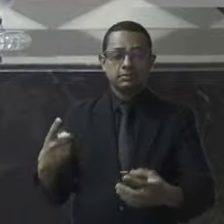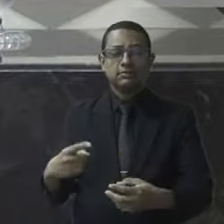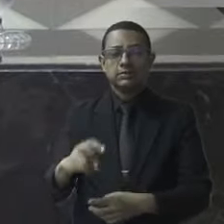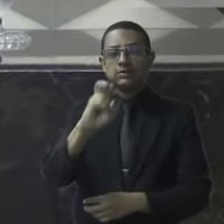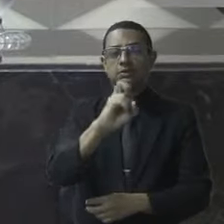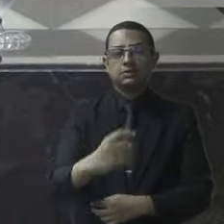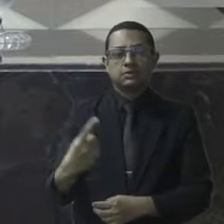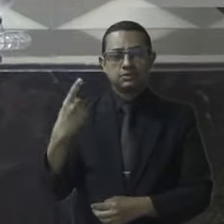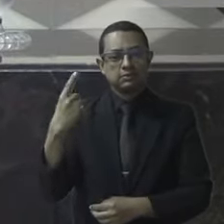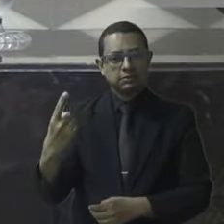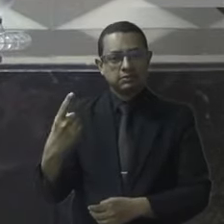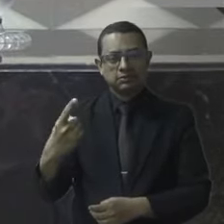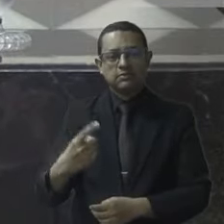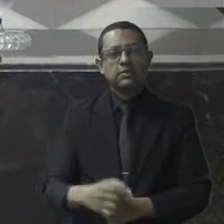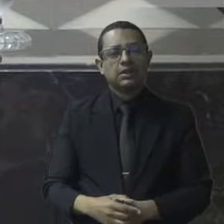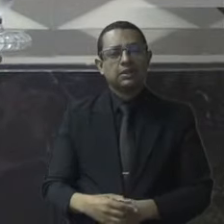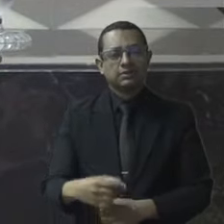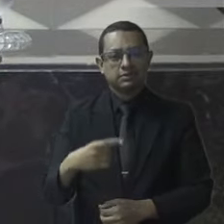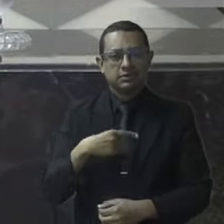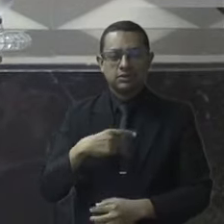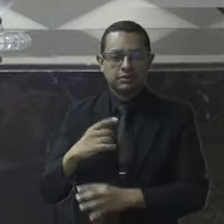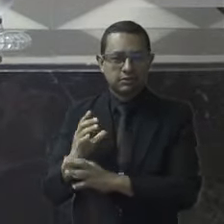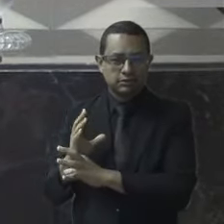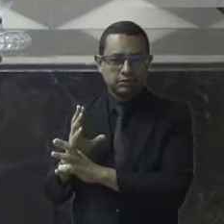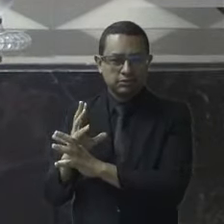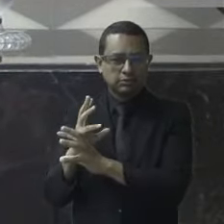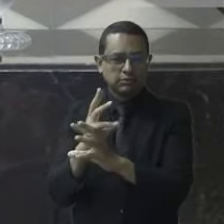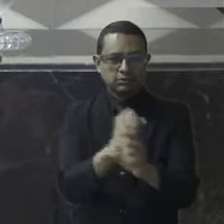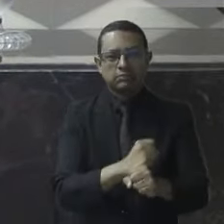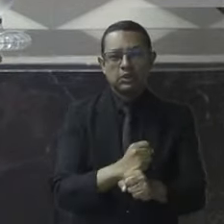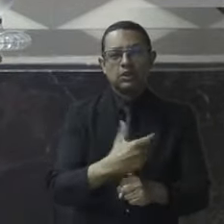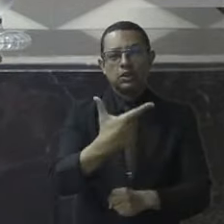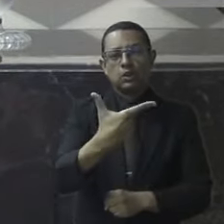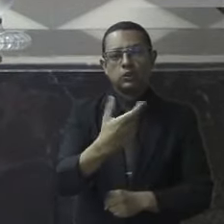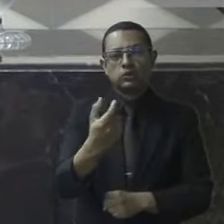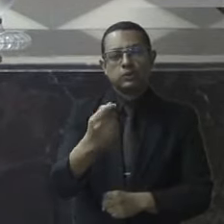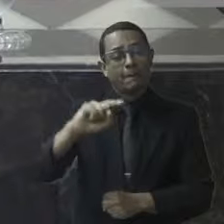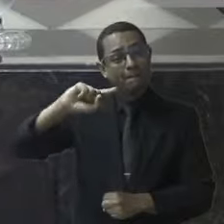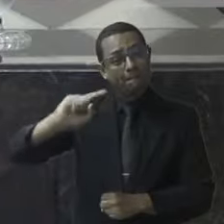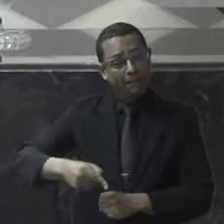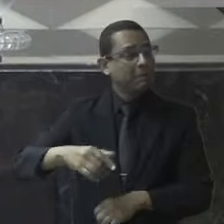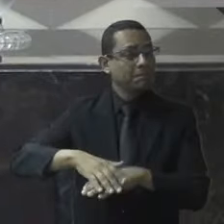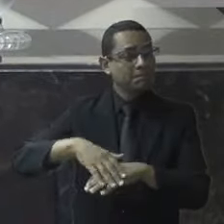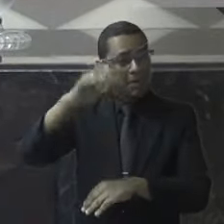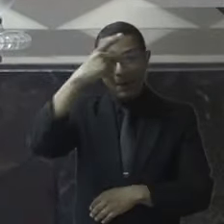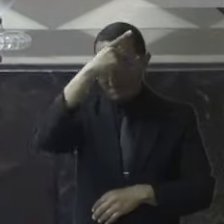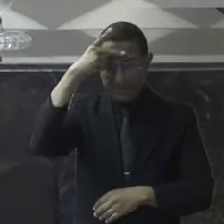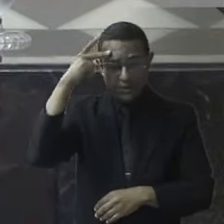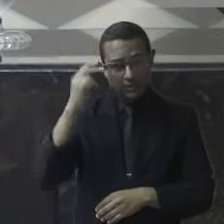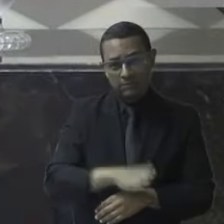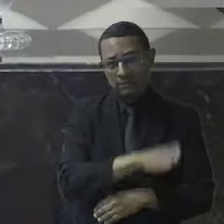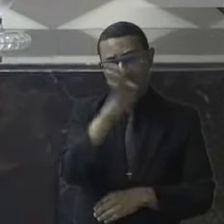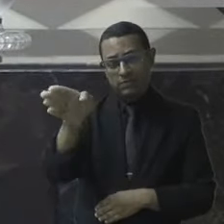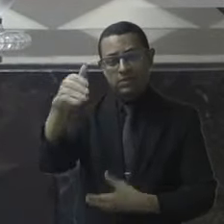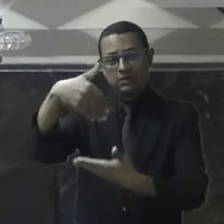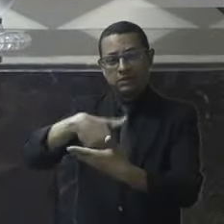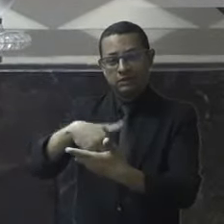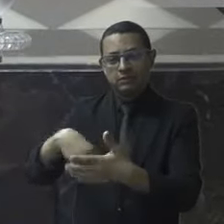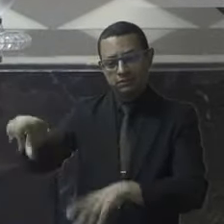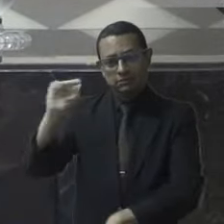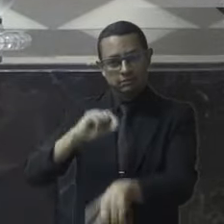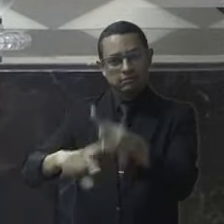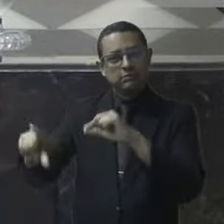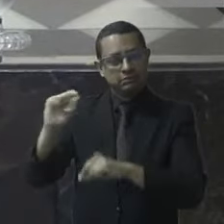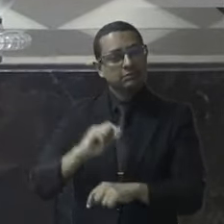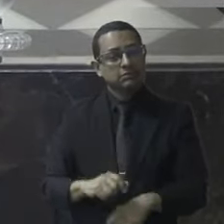elas têm um total superior a 200 mil eleitores, o que